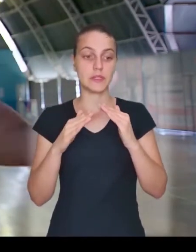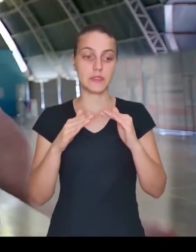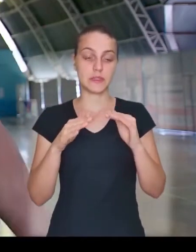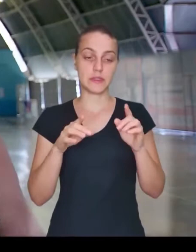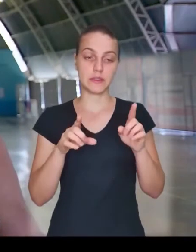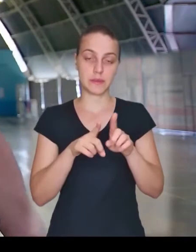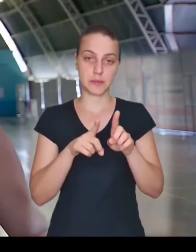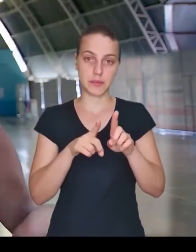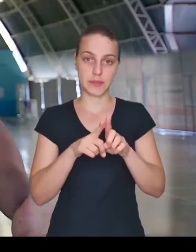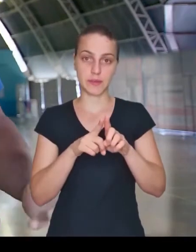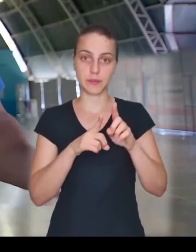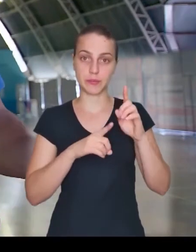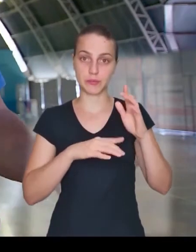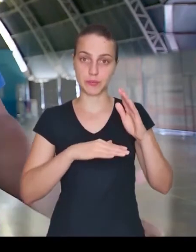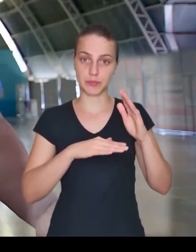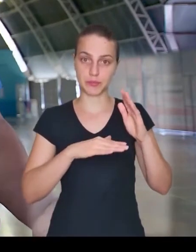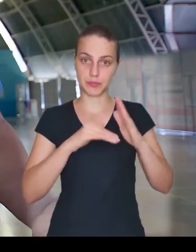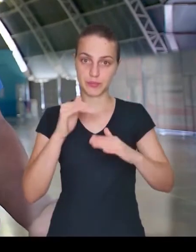atleta de vôlei